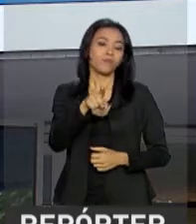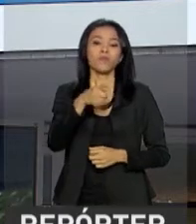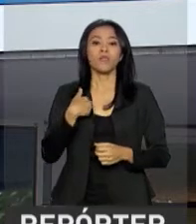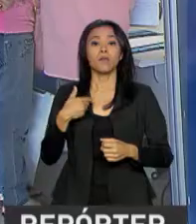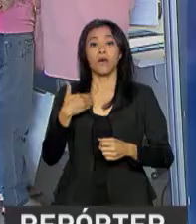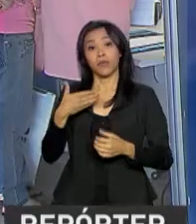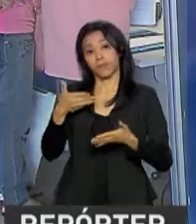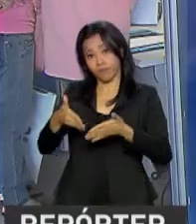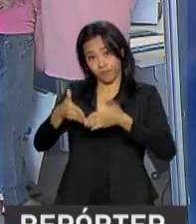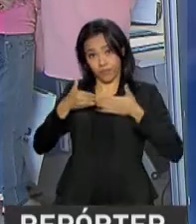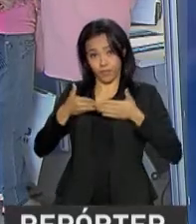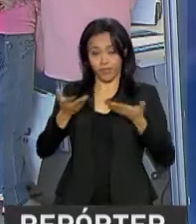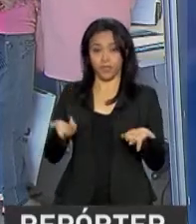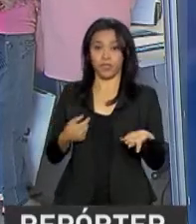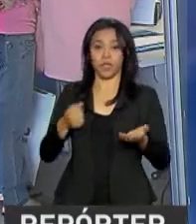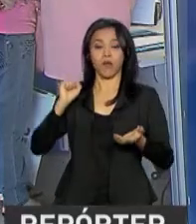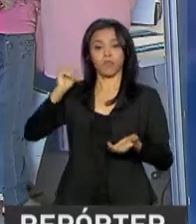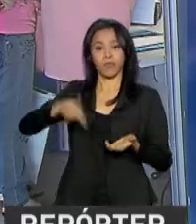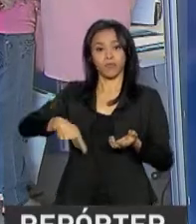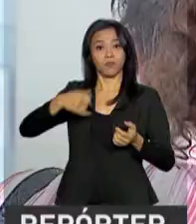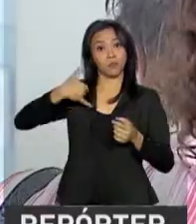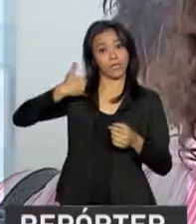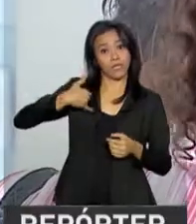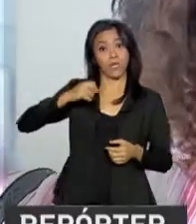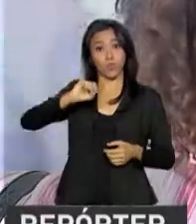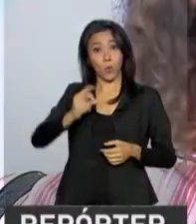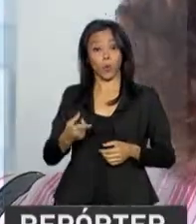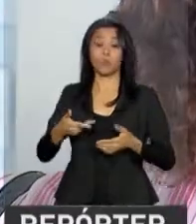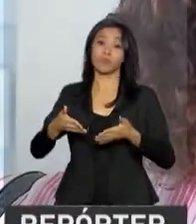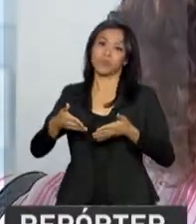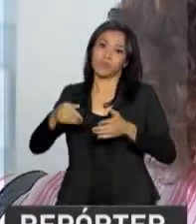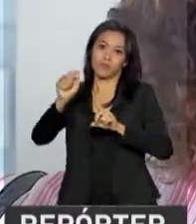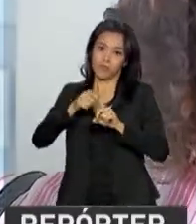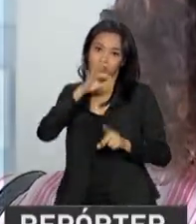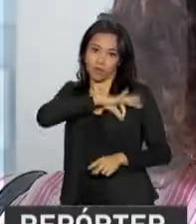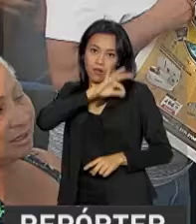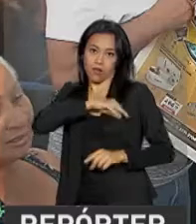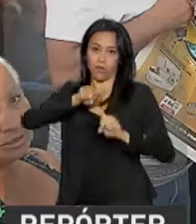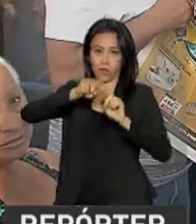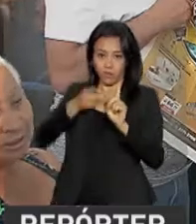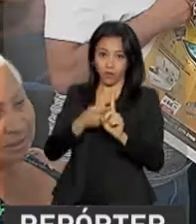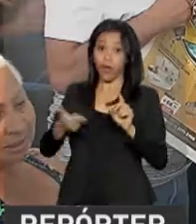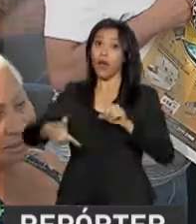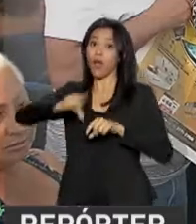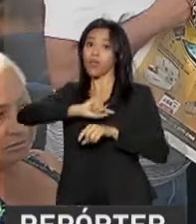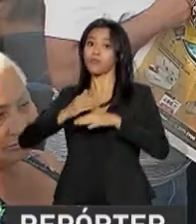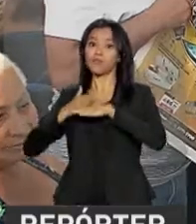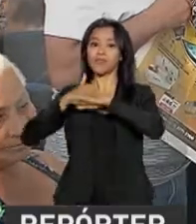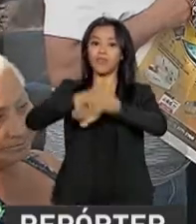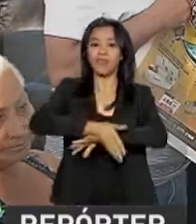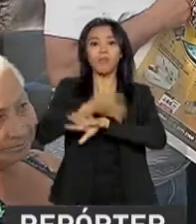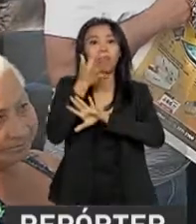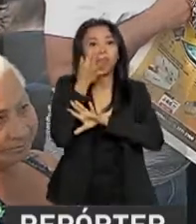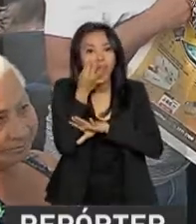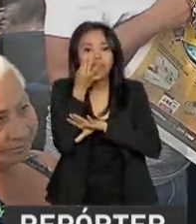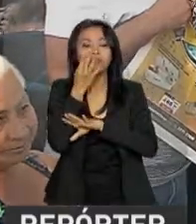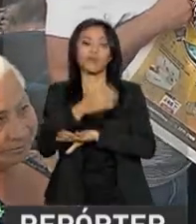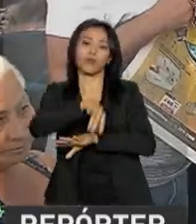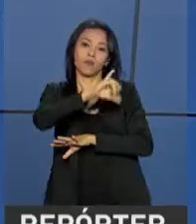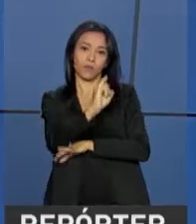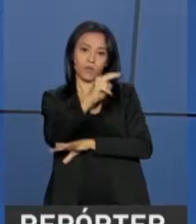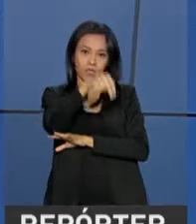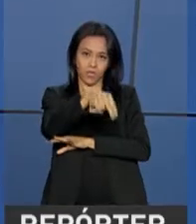entrada na aposentadoria por idade ou no salário maternidade era necessário ir até uma agência do instituto nacional do seguro social